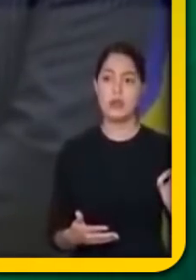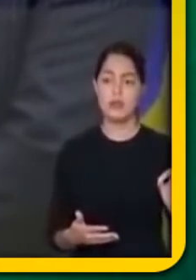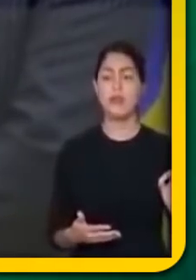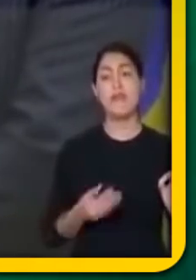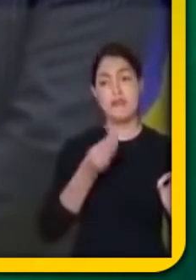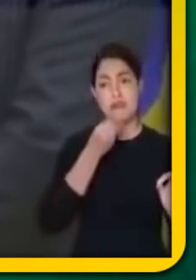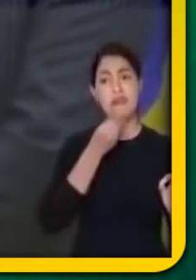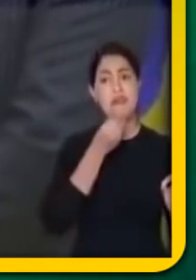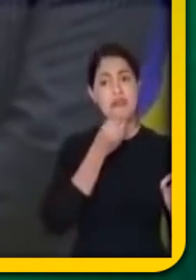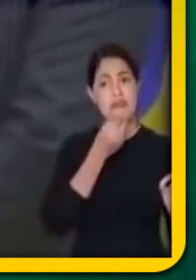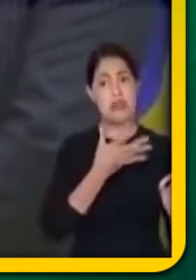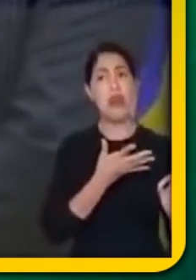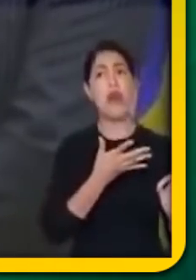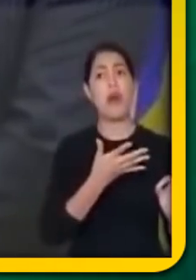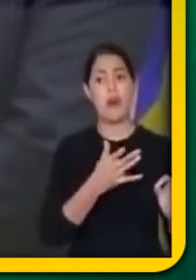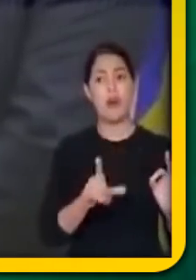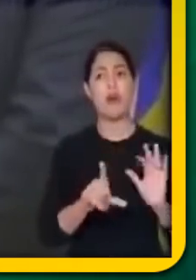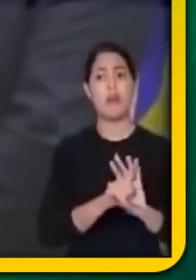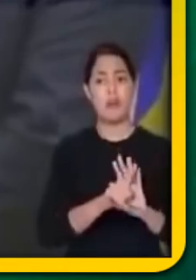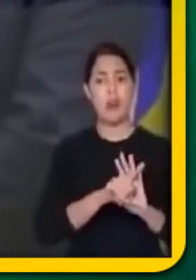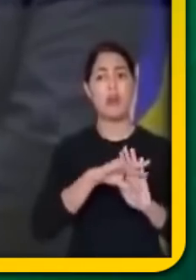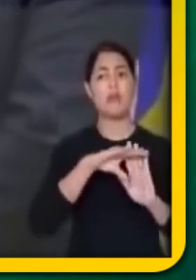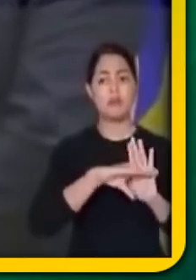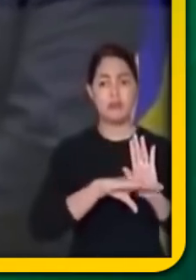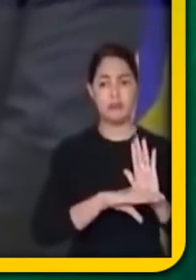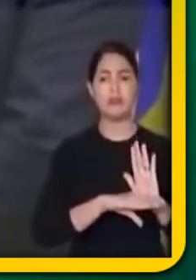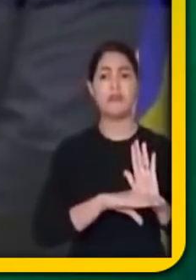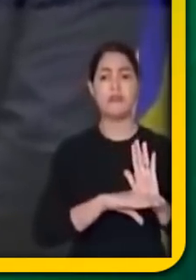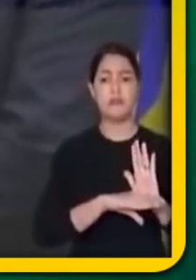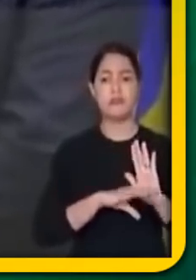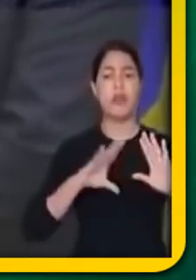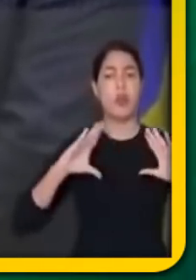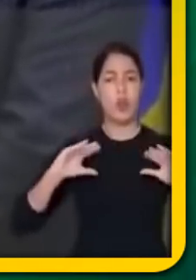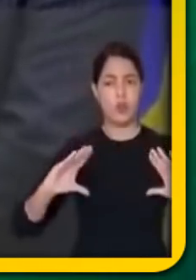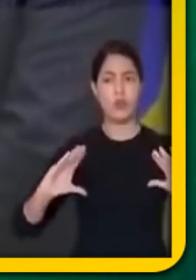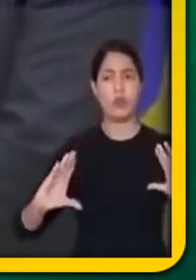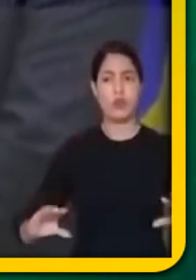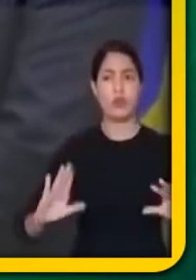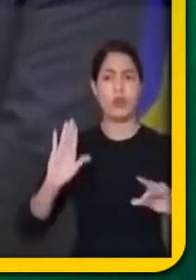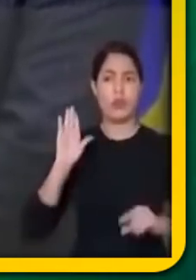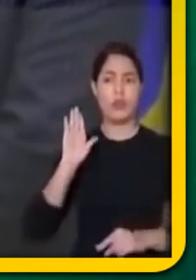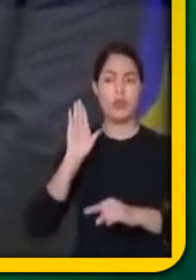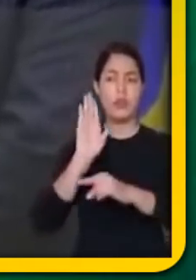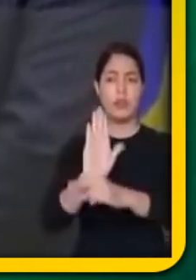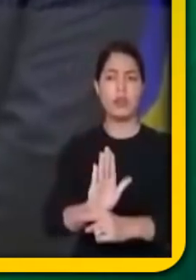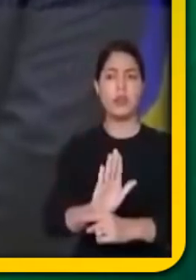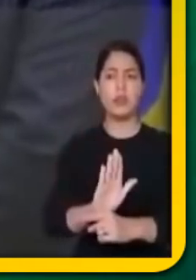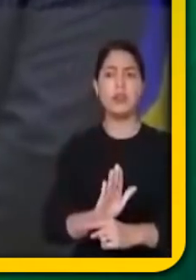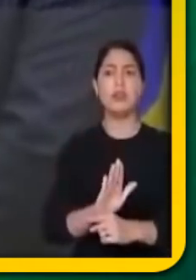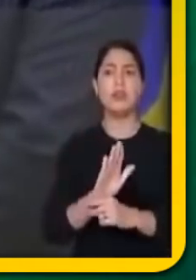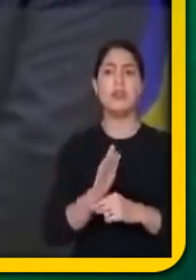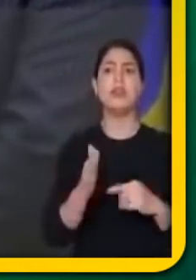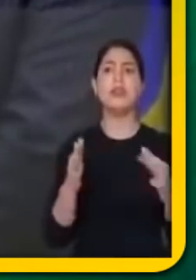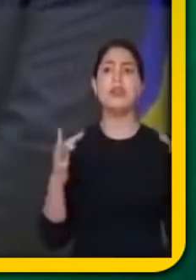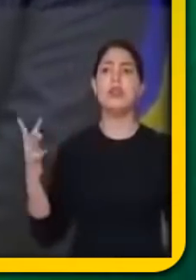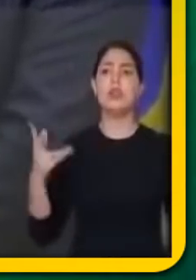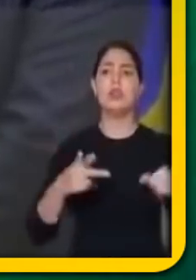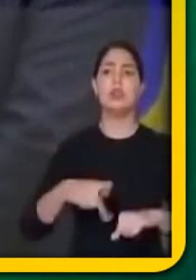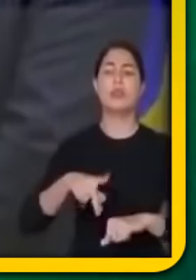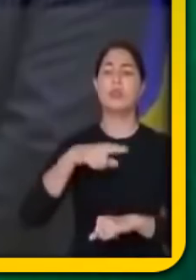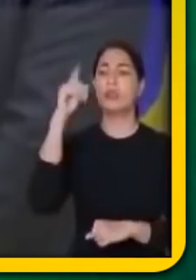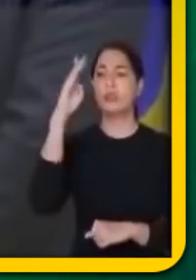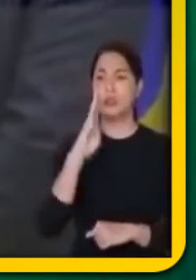é extremamente aceitável, é legítimo, é confortável e ajuda os aposentados em todo o país. Então, aumento